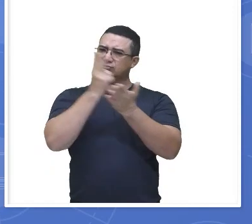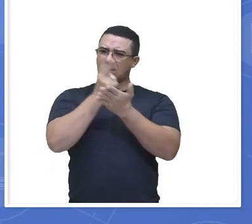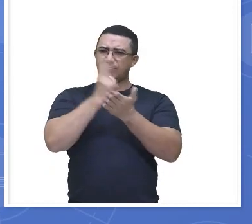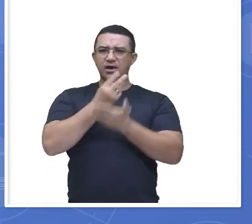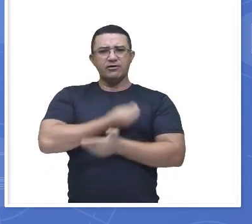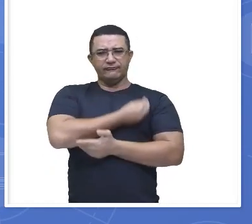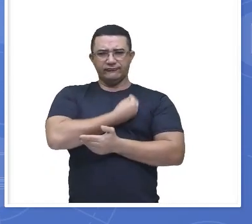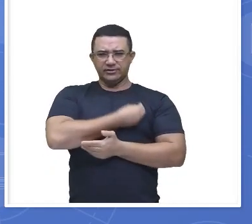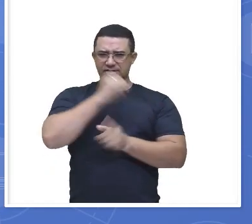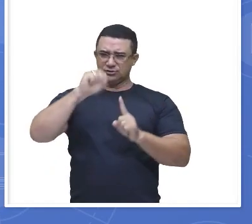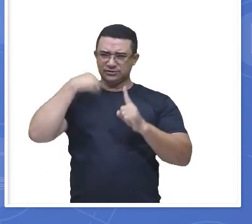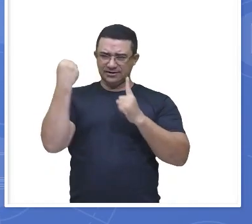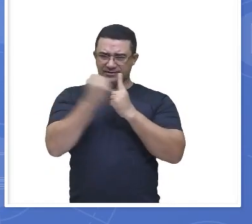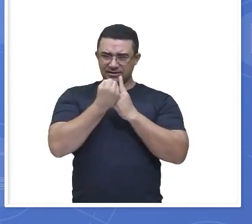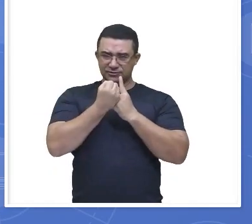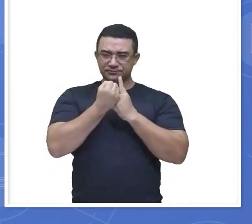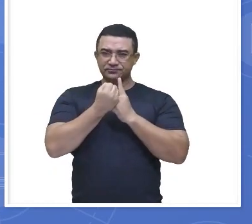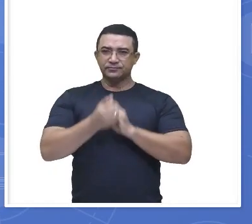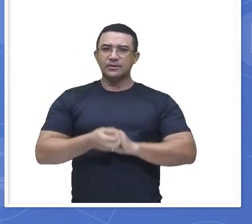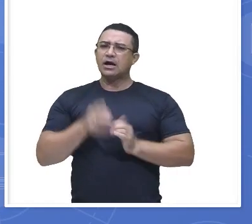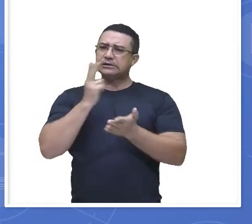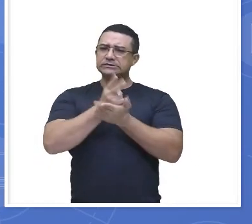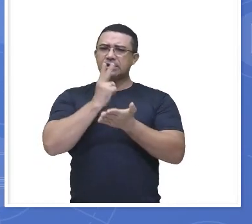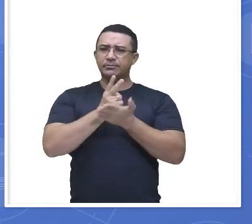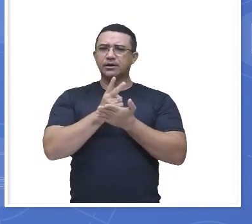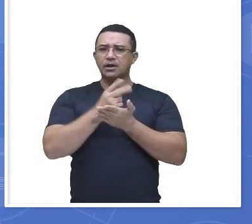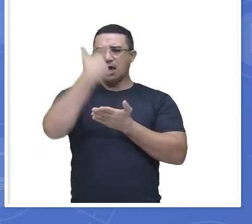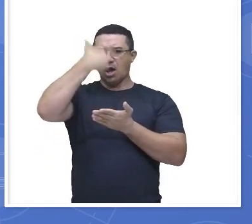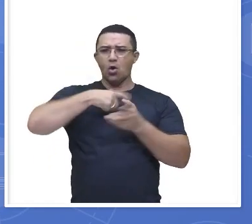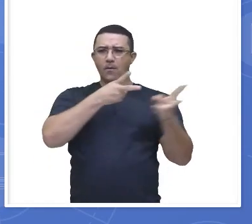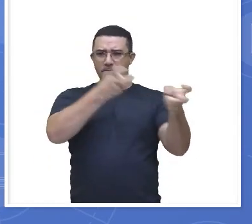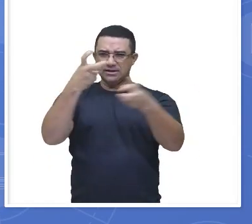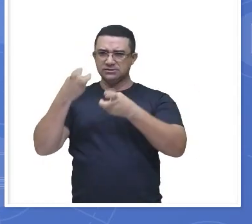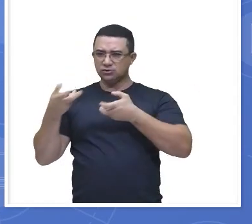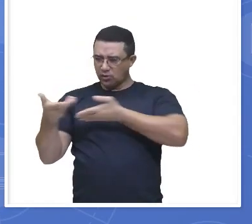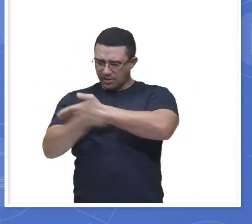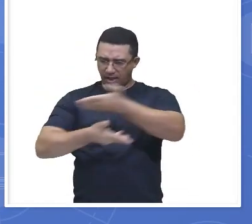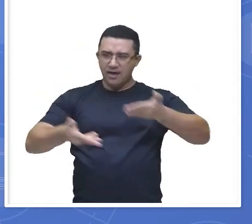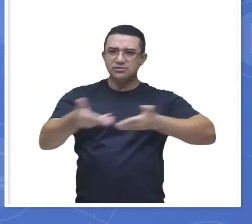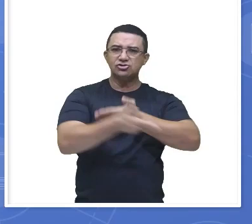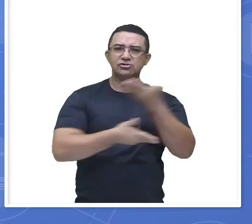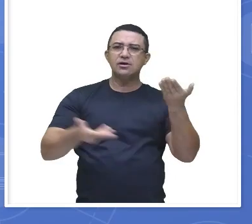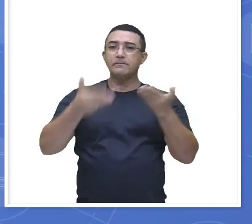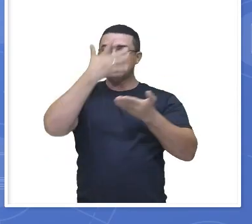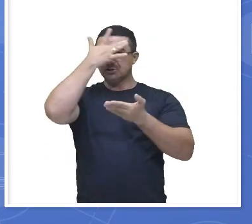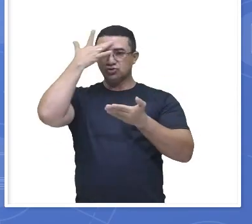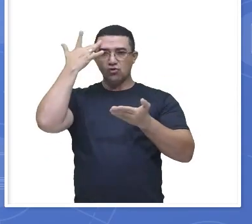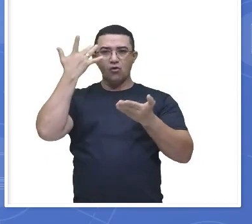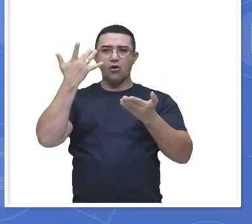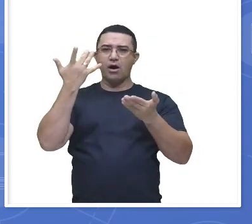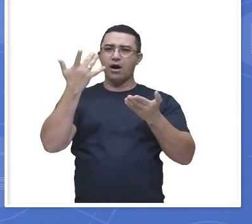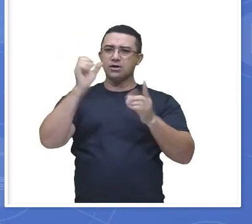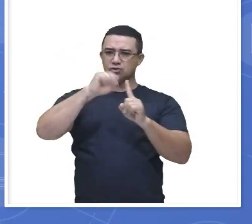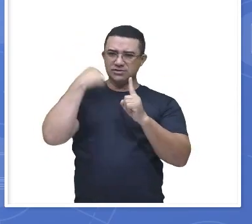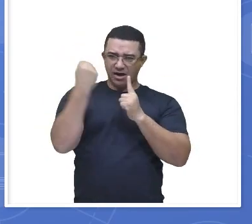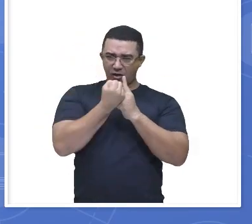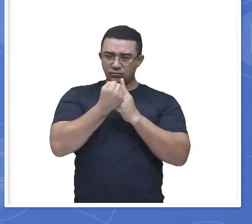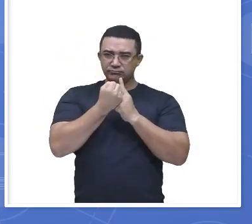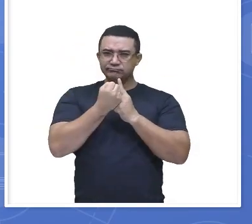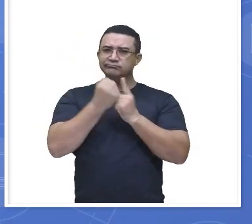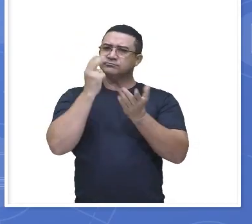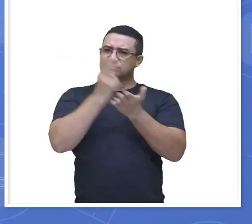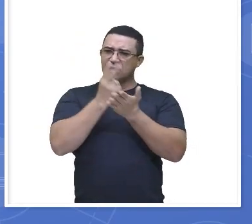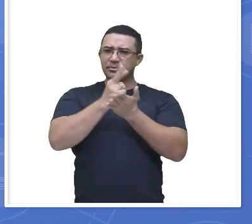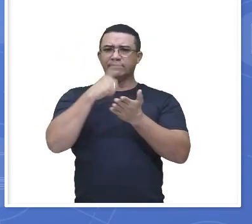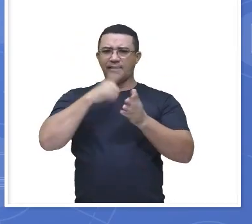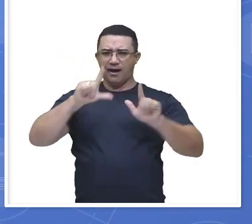vida em sociedade. Ora, sempre que eu preciso interagir com alguém socialmente, sempre que eu preciso realizar